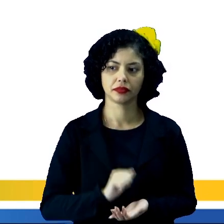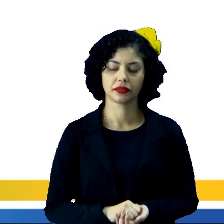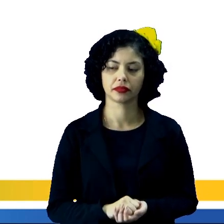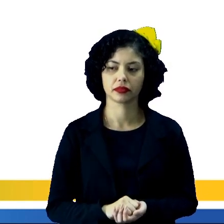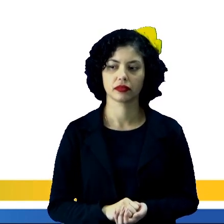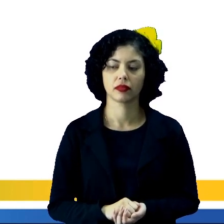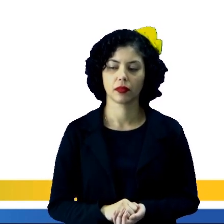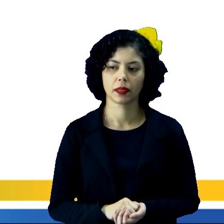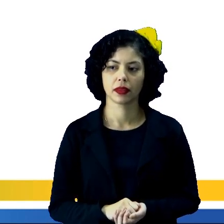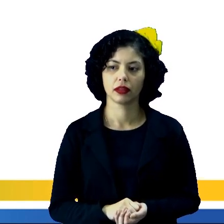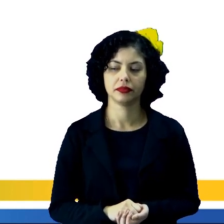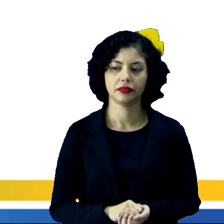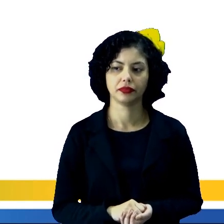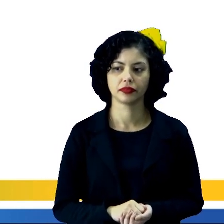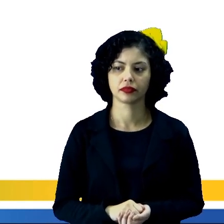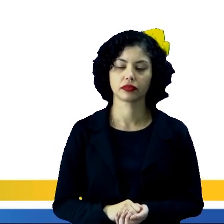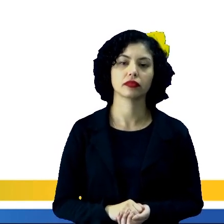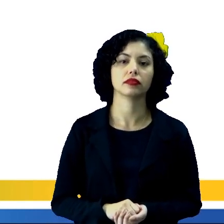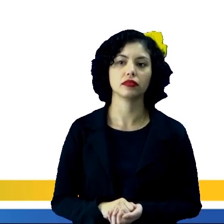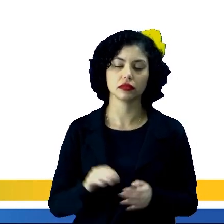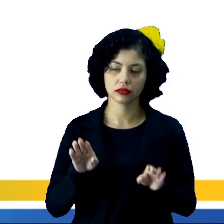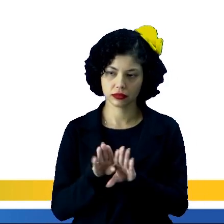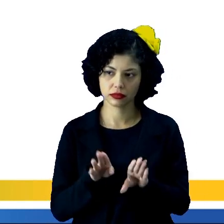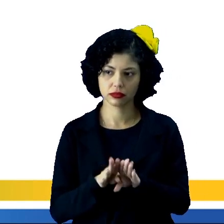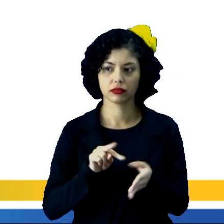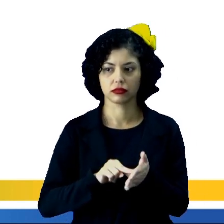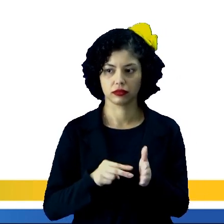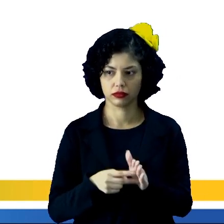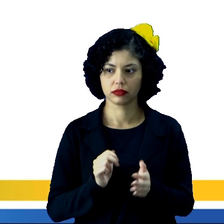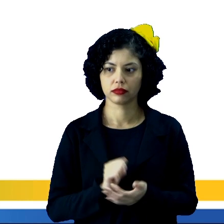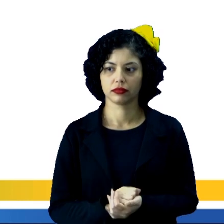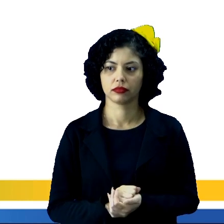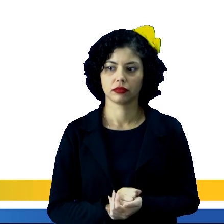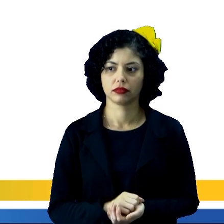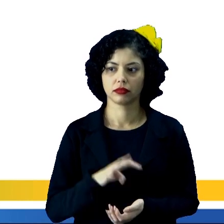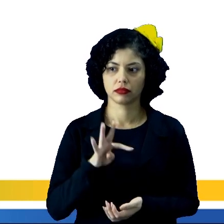embora, though, que significa também embora,